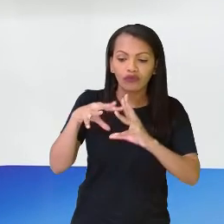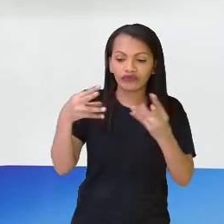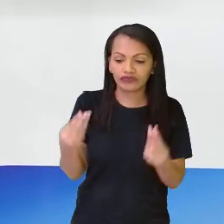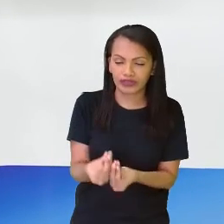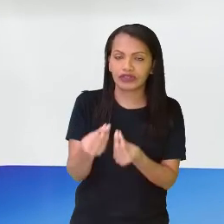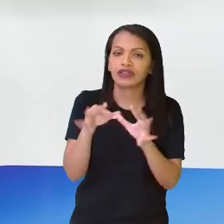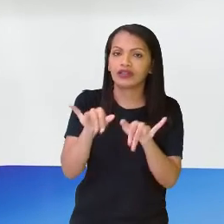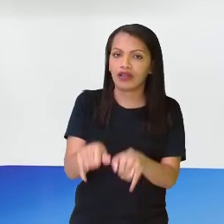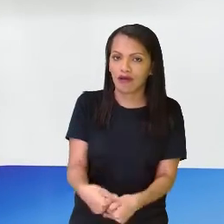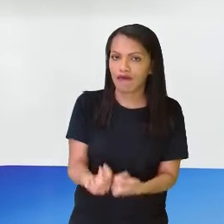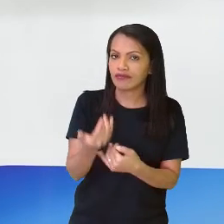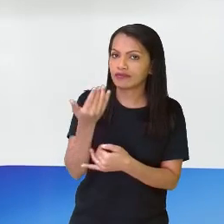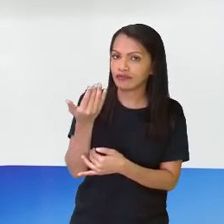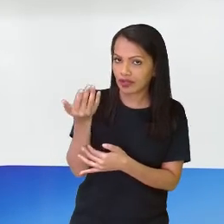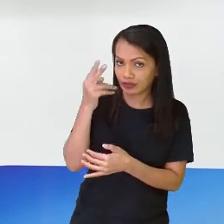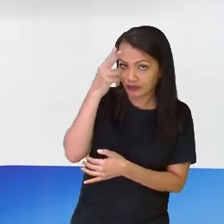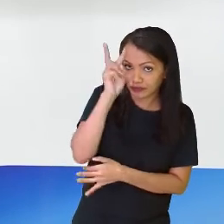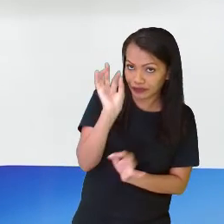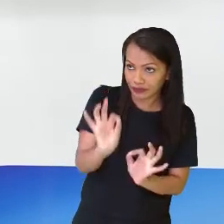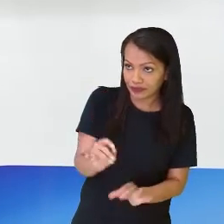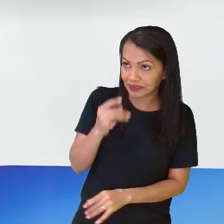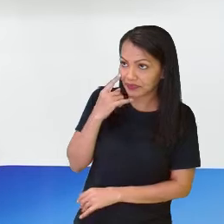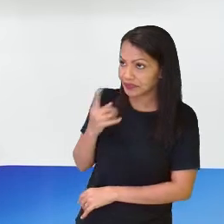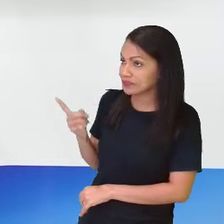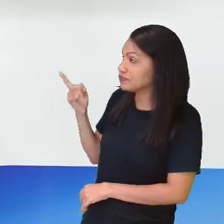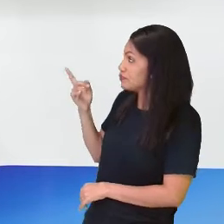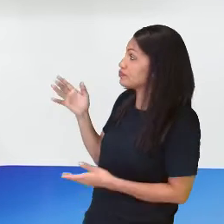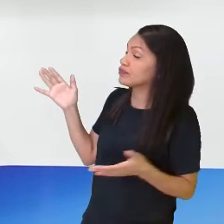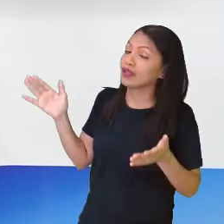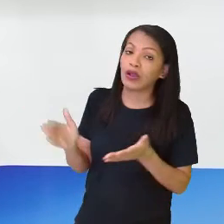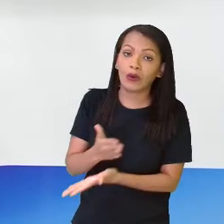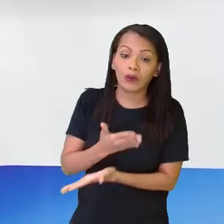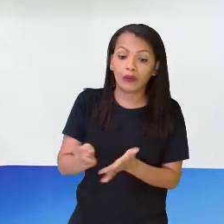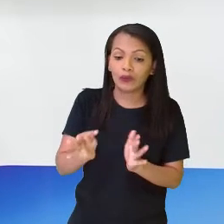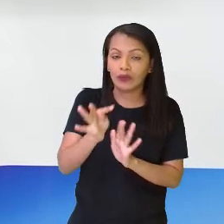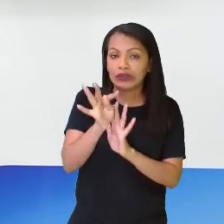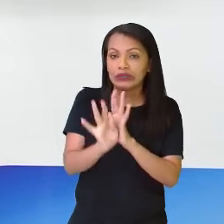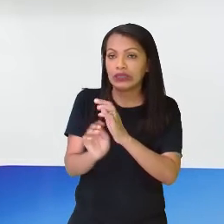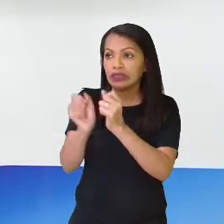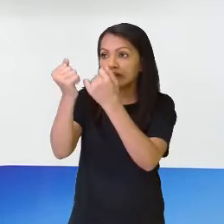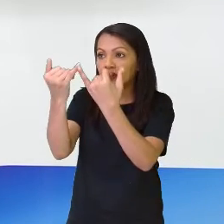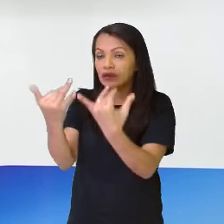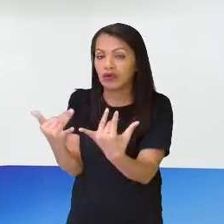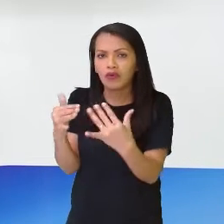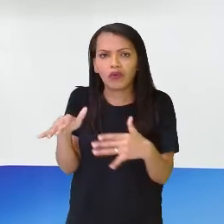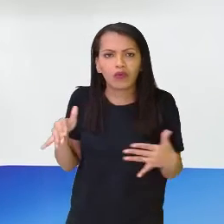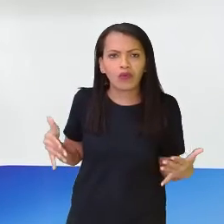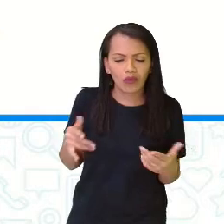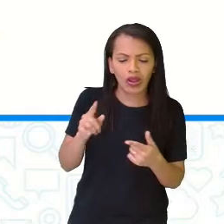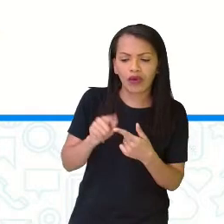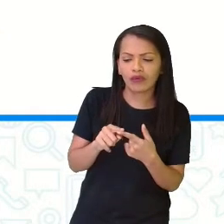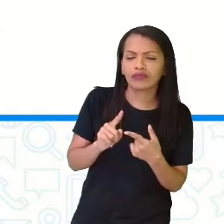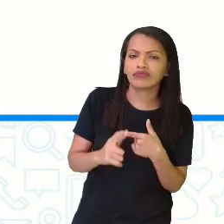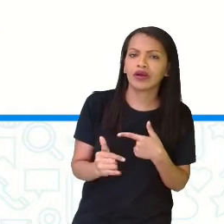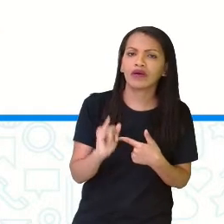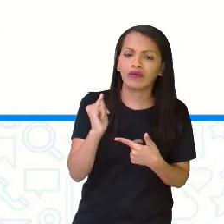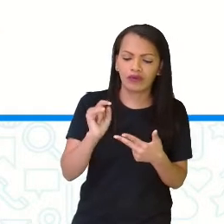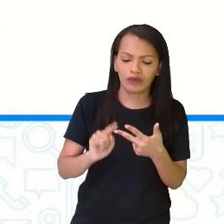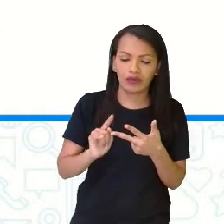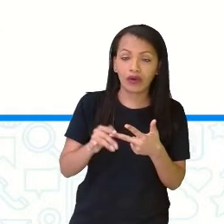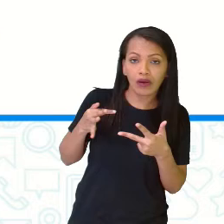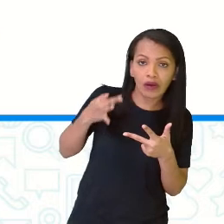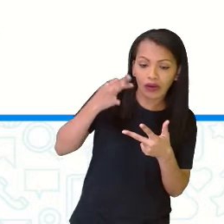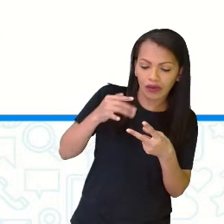só contos e fábulas. Vários textos são textos narrativos. Quais são eles? Contos,